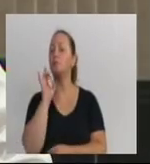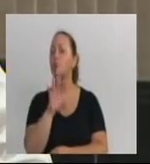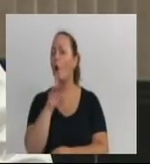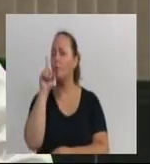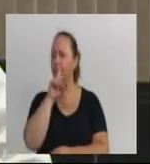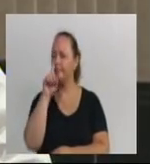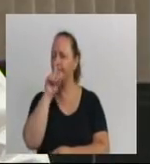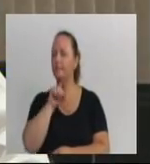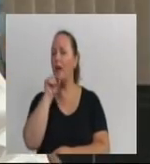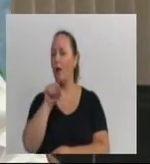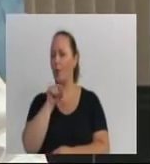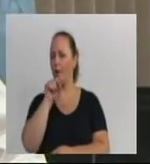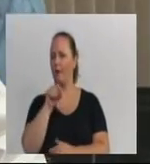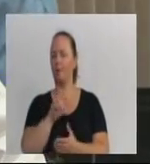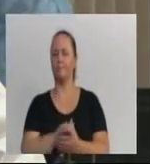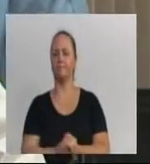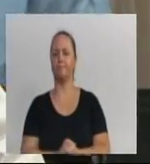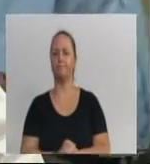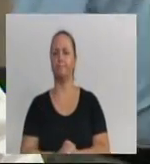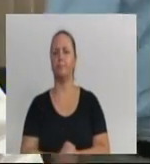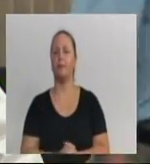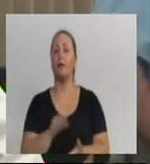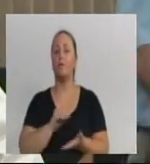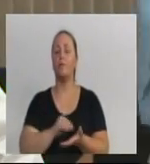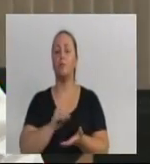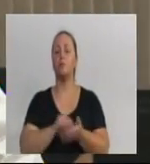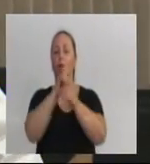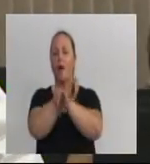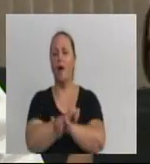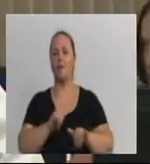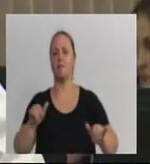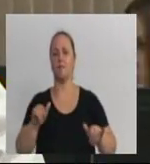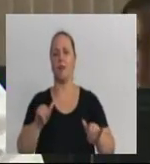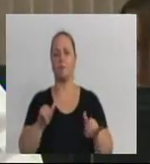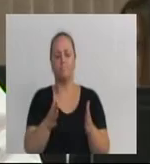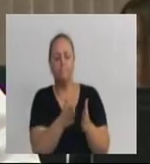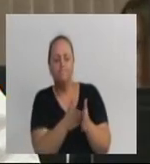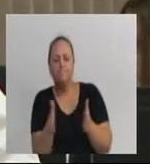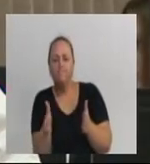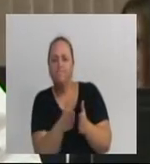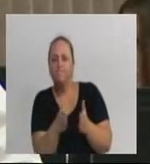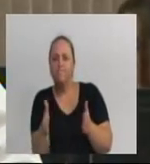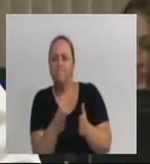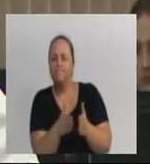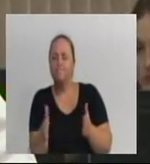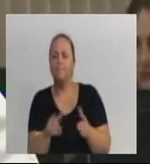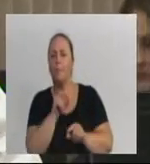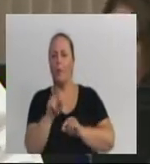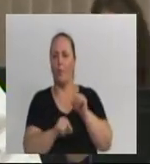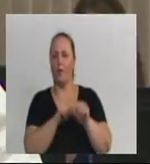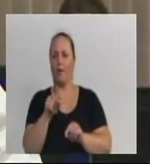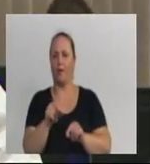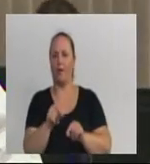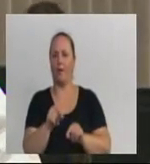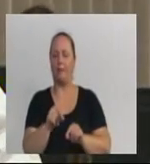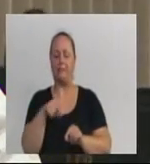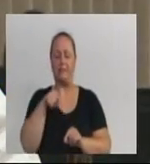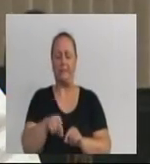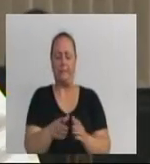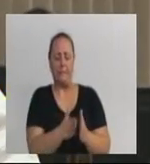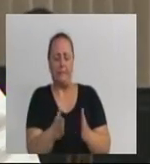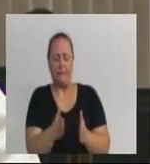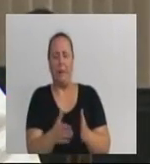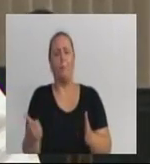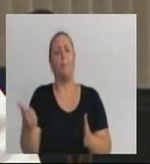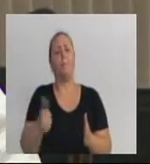dito que esse período de transição seria pior do que antes, mas